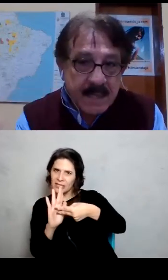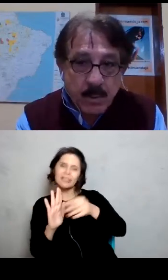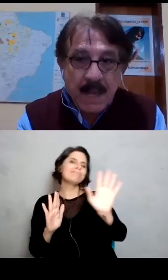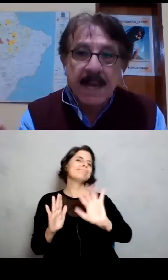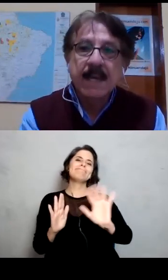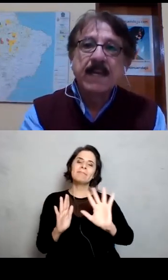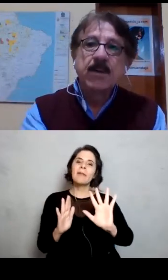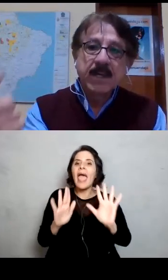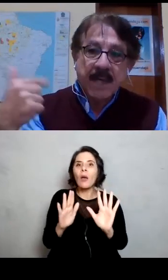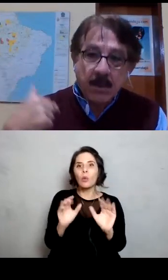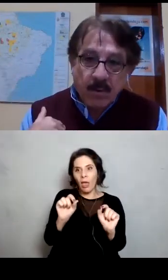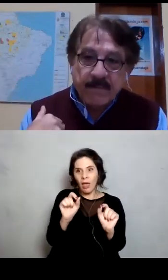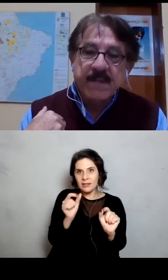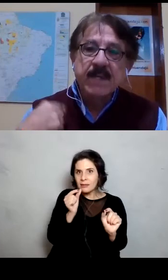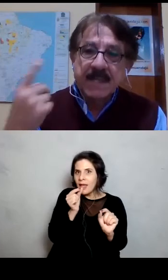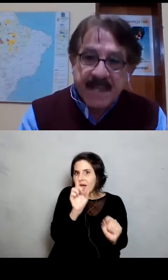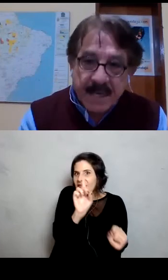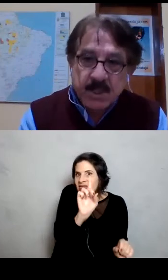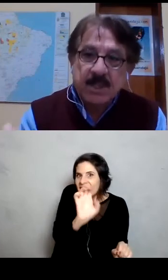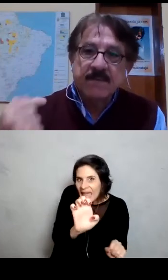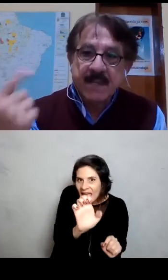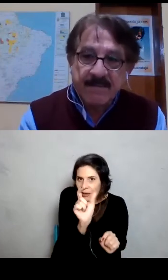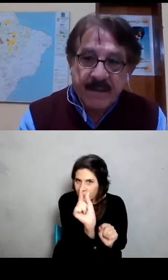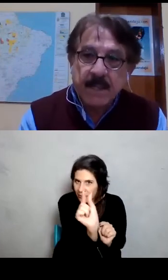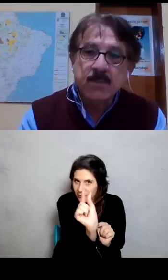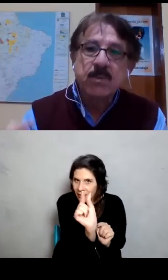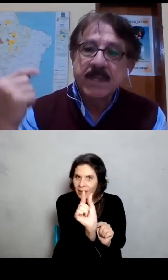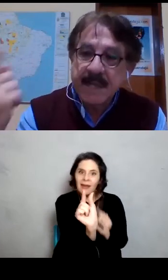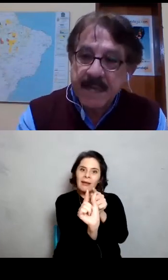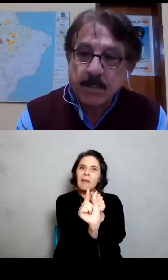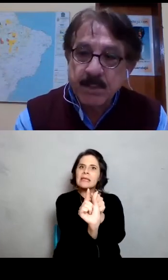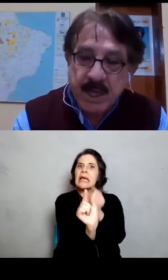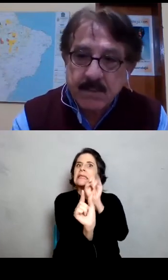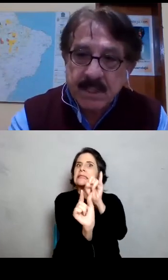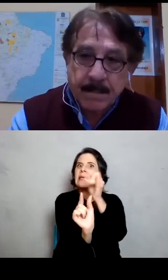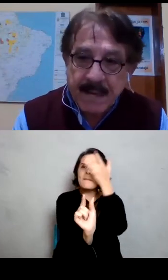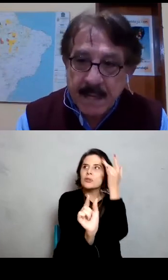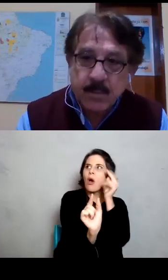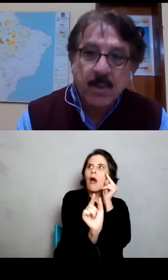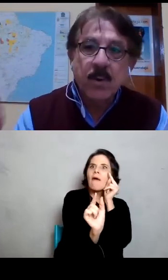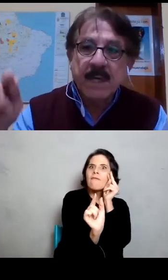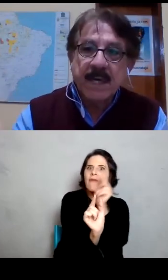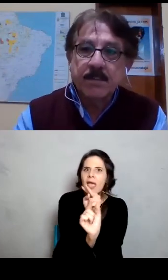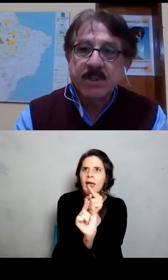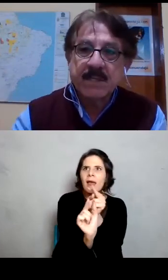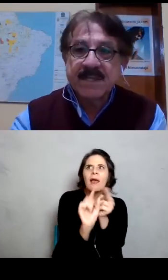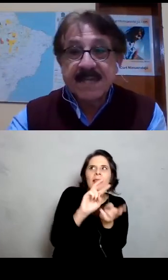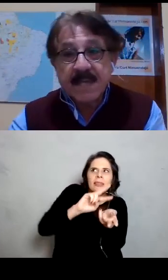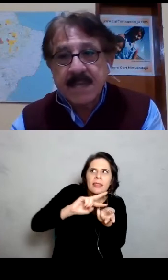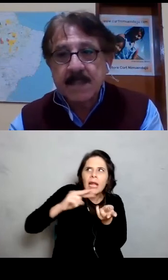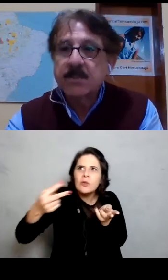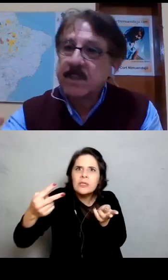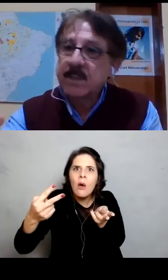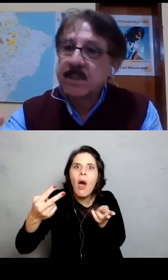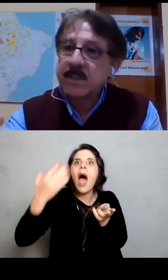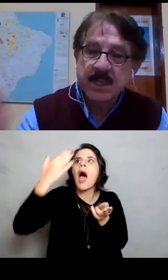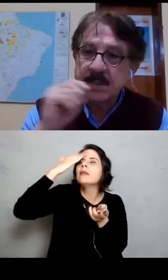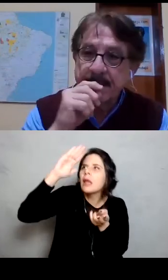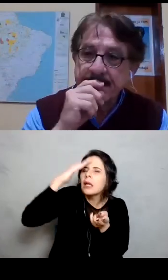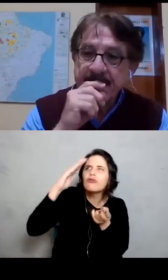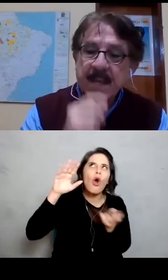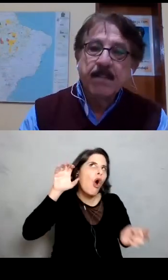ela estando lá, quem ouve entende que você está falando que aquele objeto está parado ou que aquele objeto está deitado e